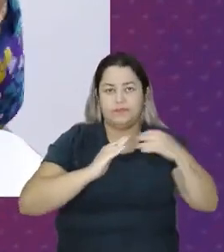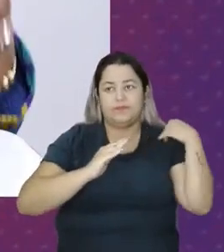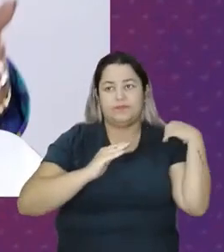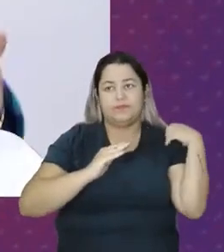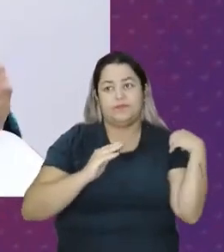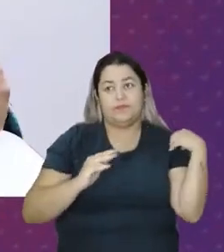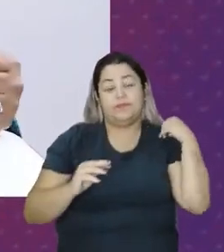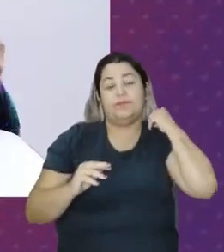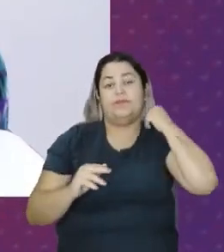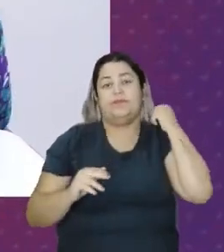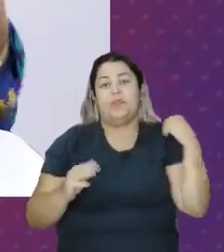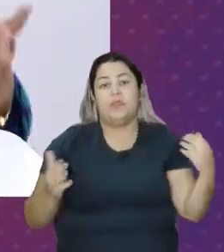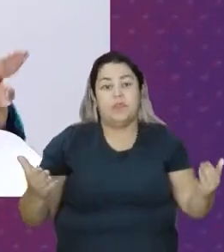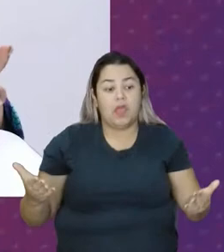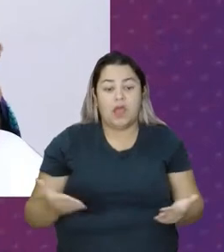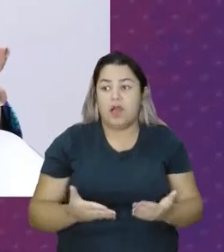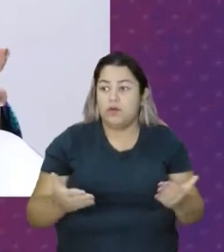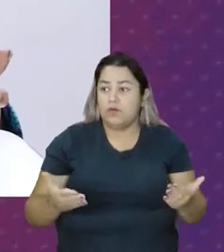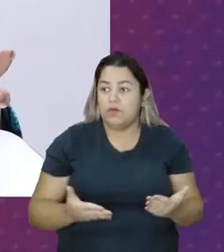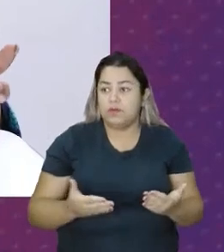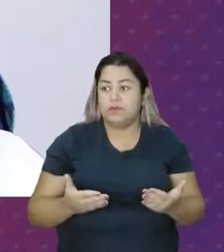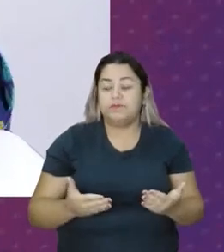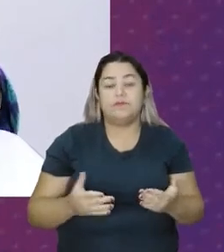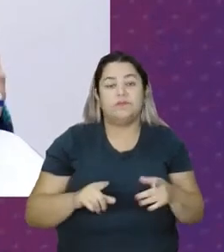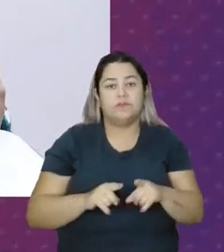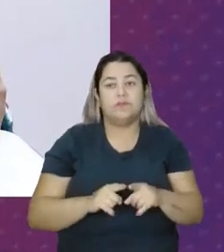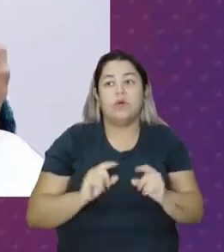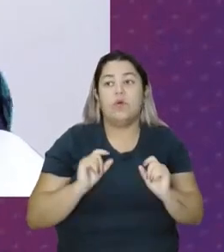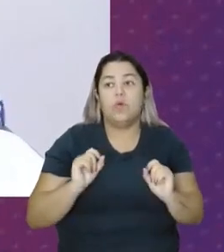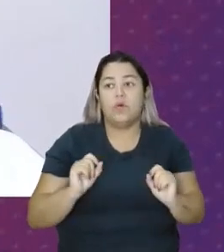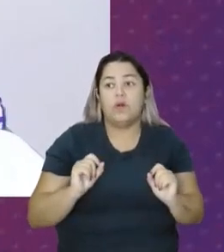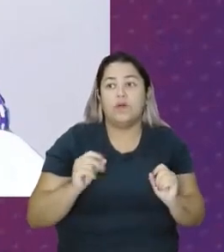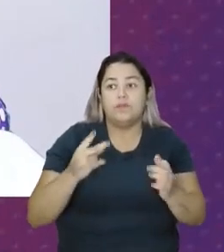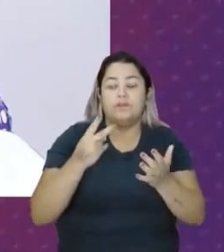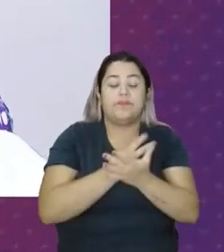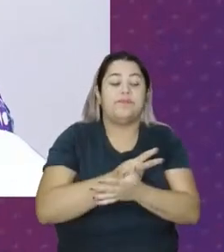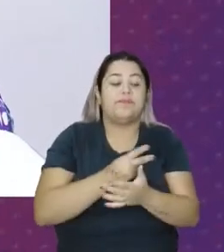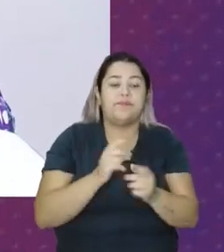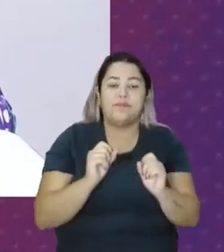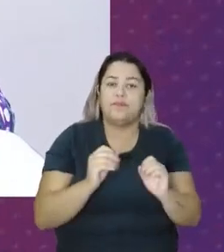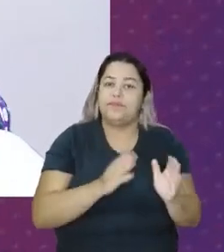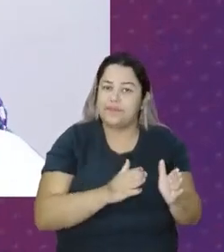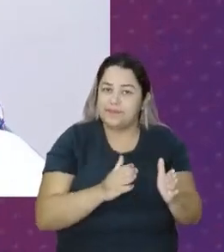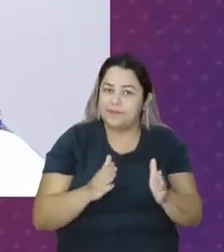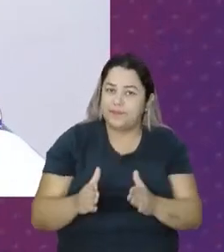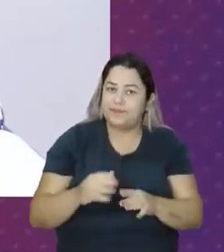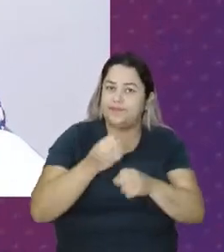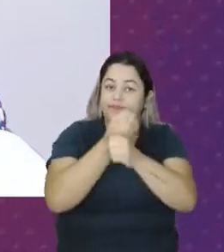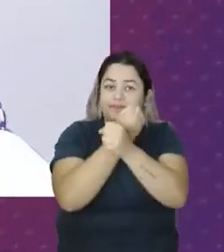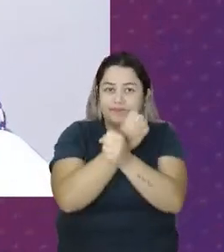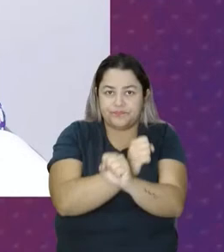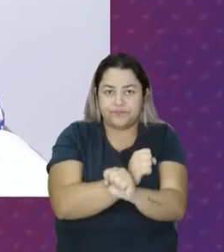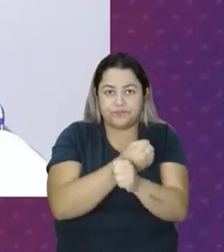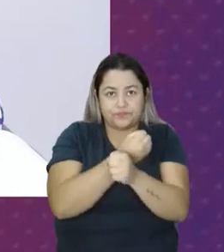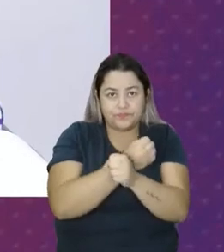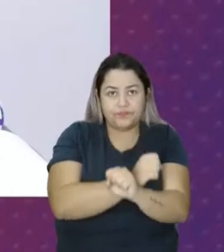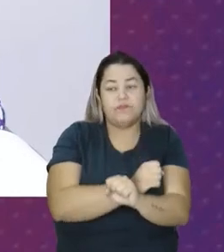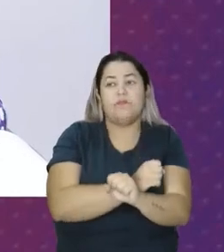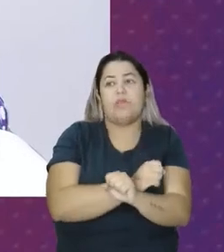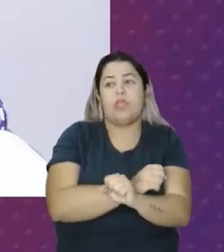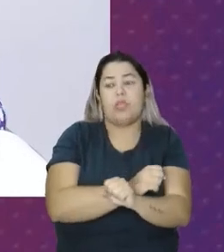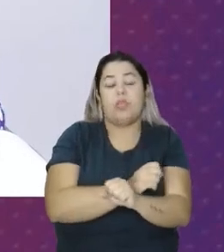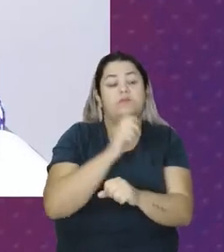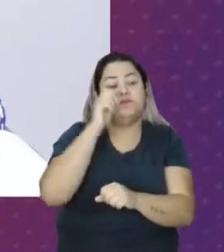agora, recentemente, veio à tona, né, como esse ciclo, esse processo de escravização de negros,